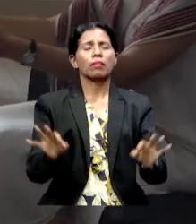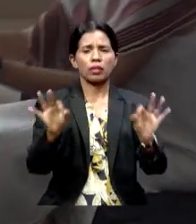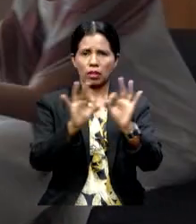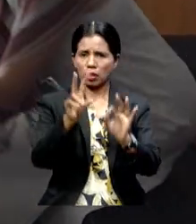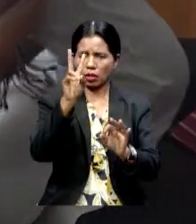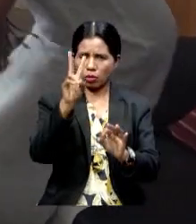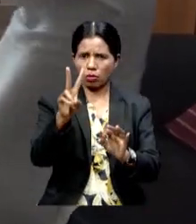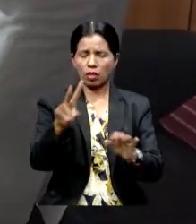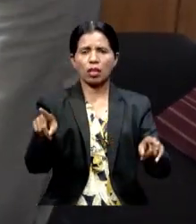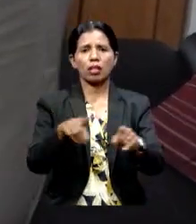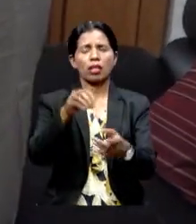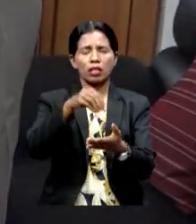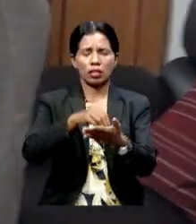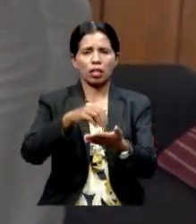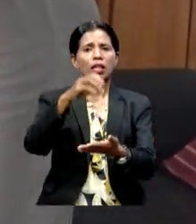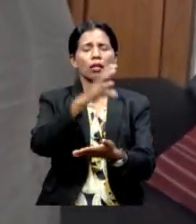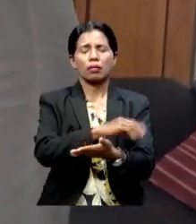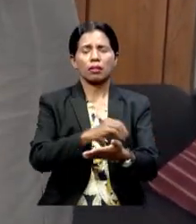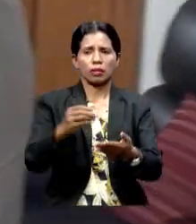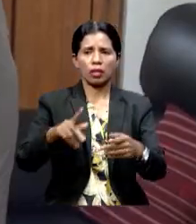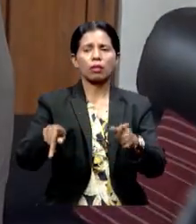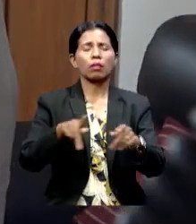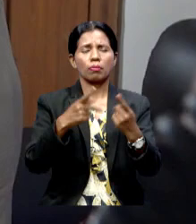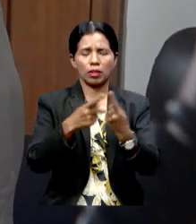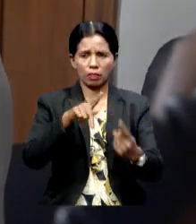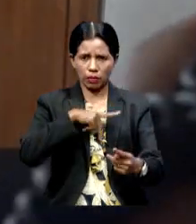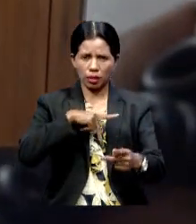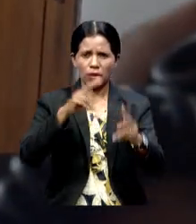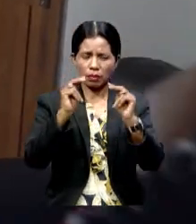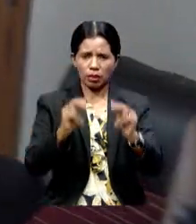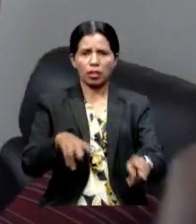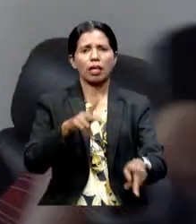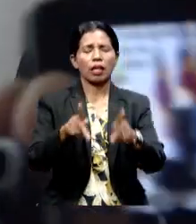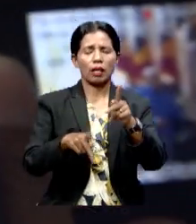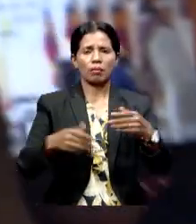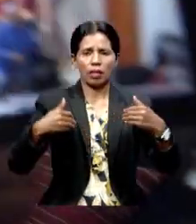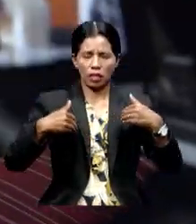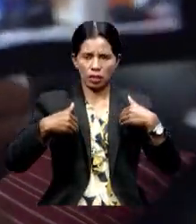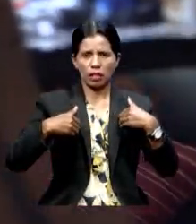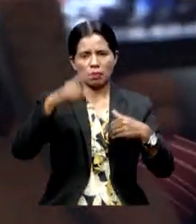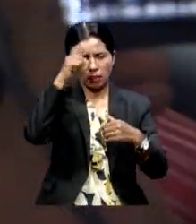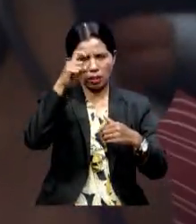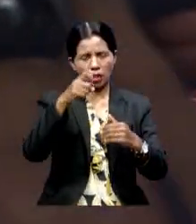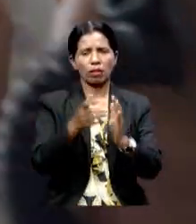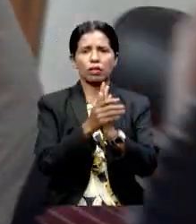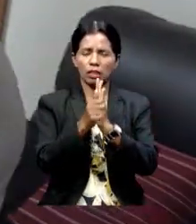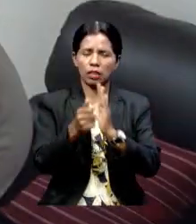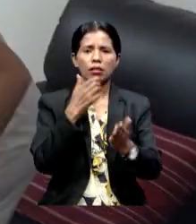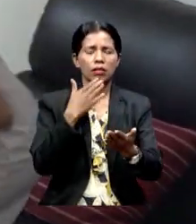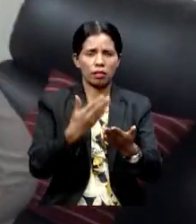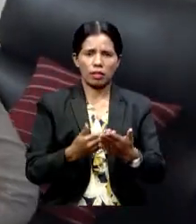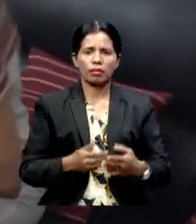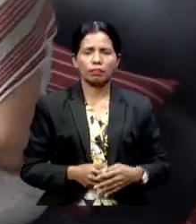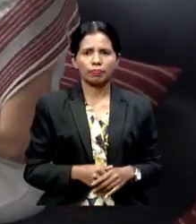rua hanesan kria investimento ba setor privado sira, no precisa ema ia kapasidade diak. I think it's related to